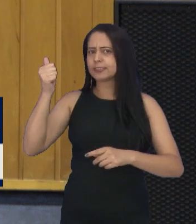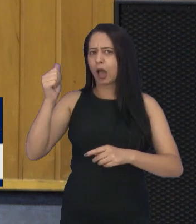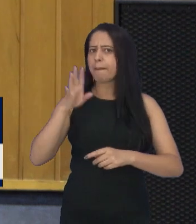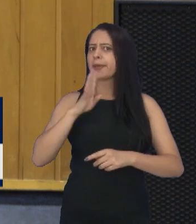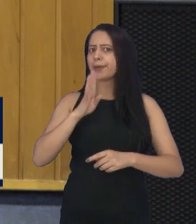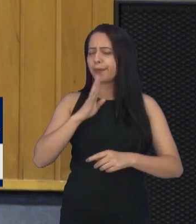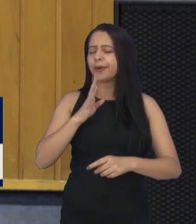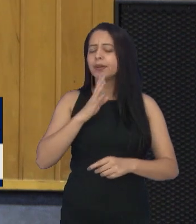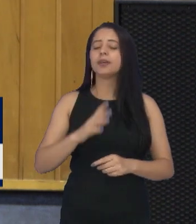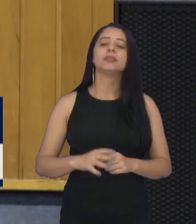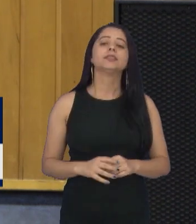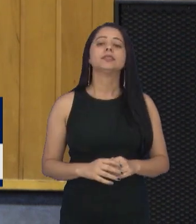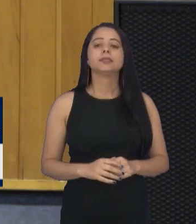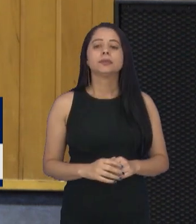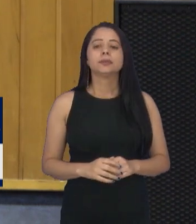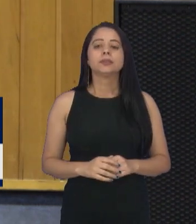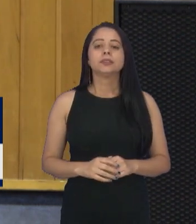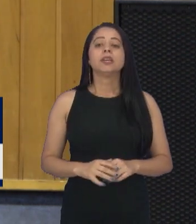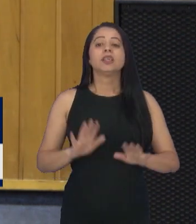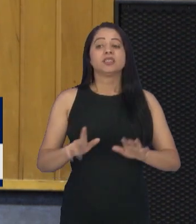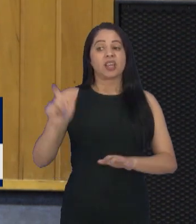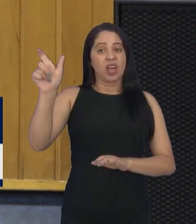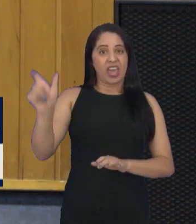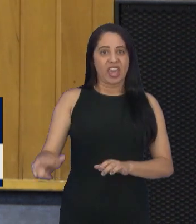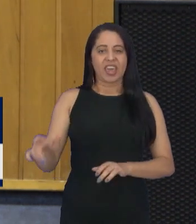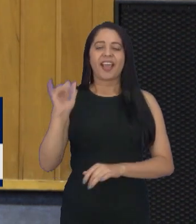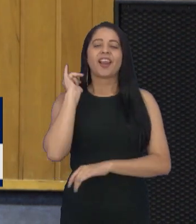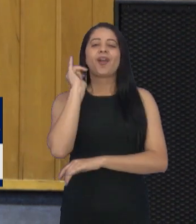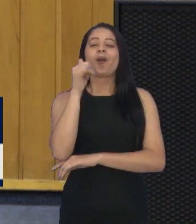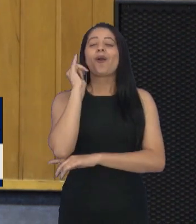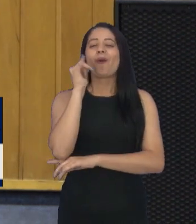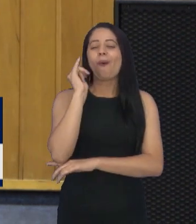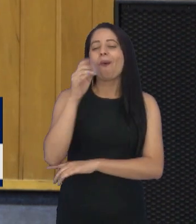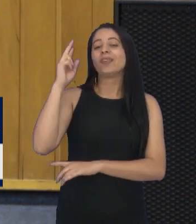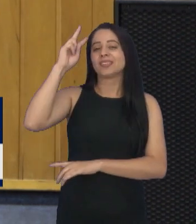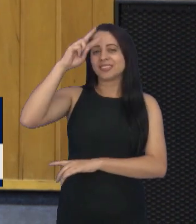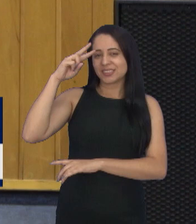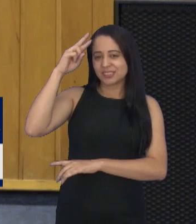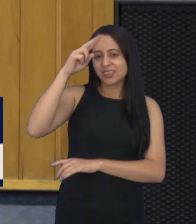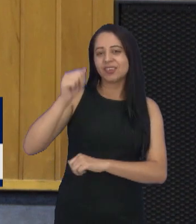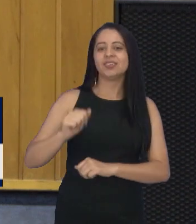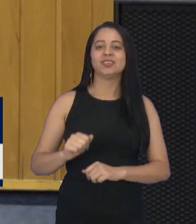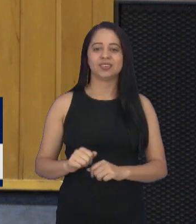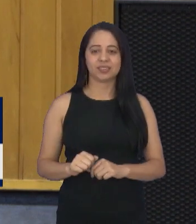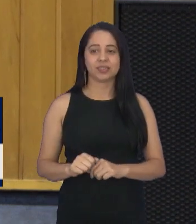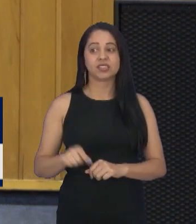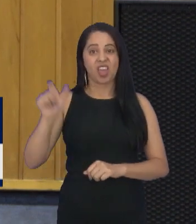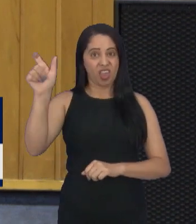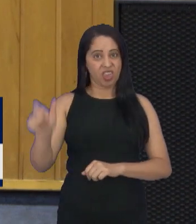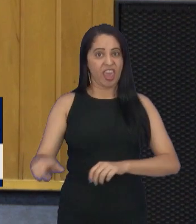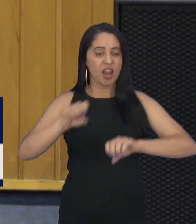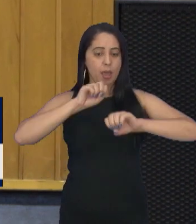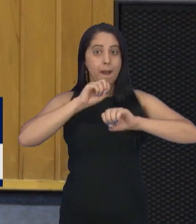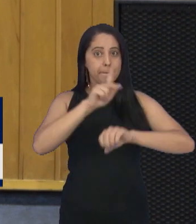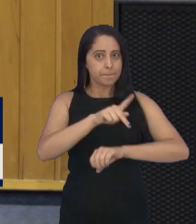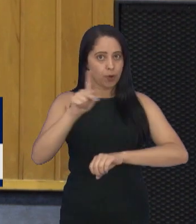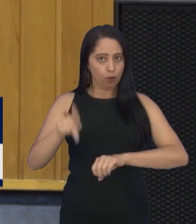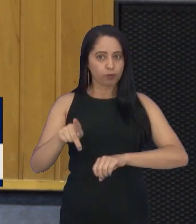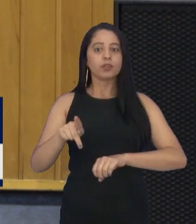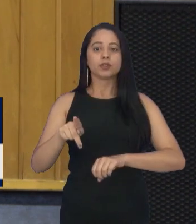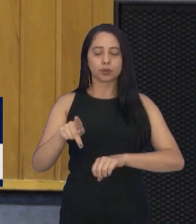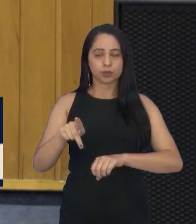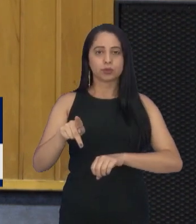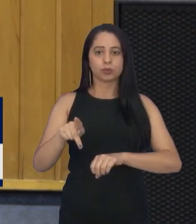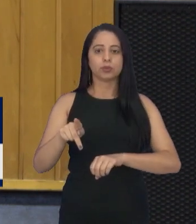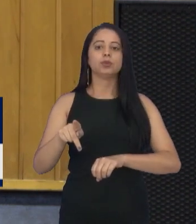Cláudio? Então, ele é um bom contador de histórias também e leciona aqui em São José dos Campos, além,